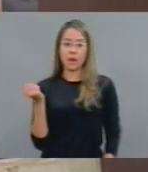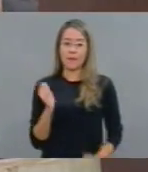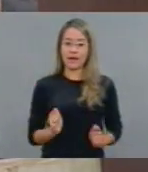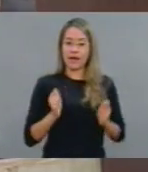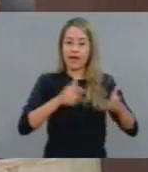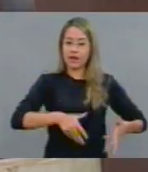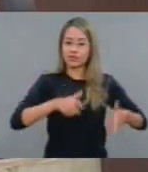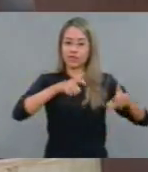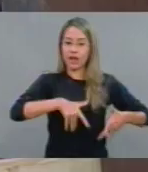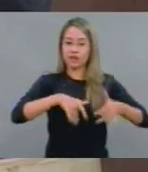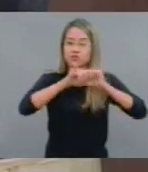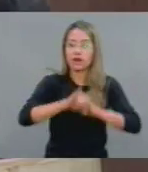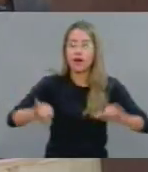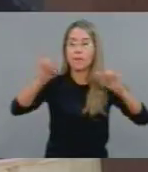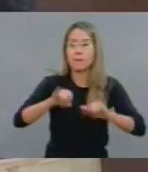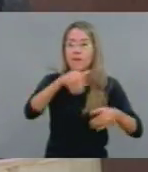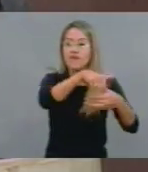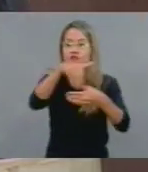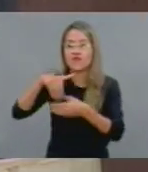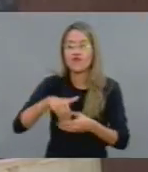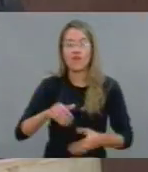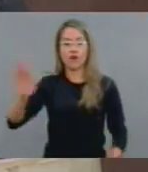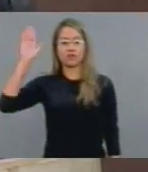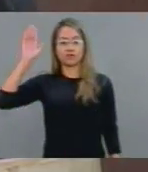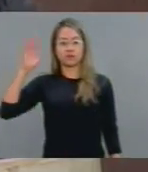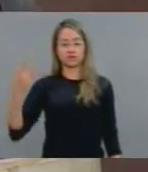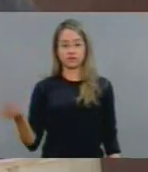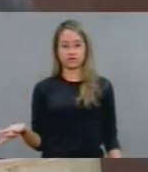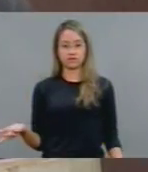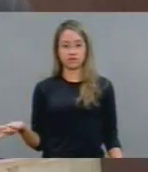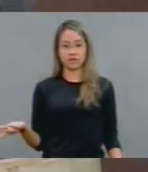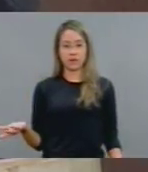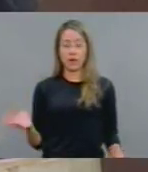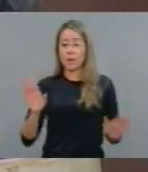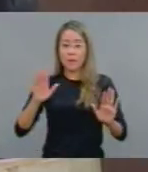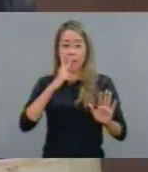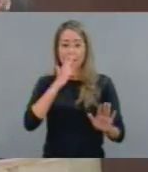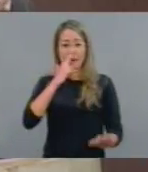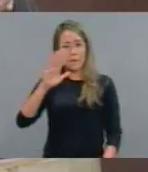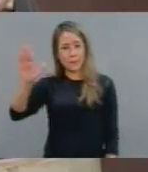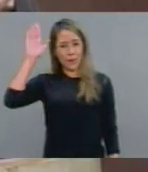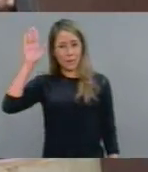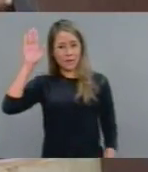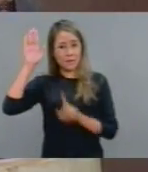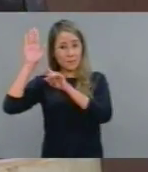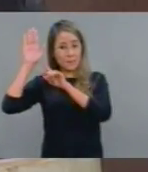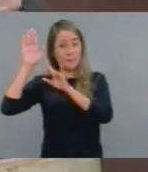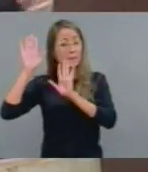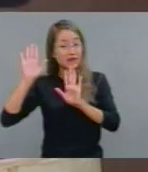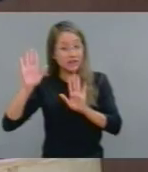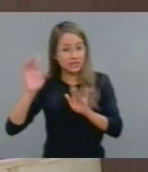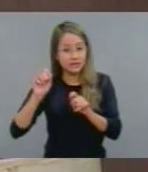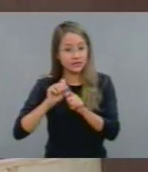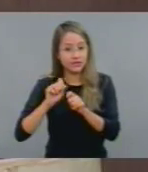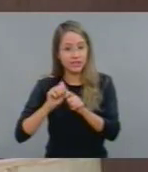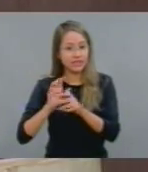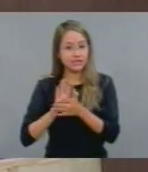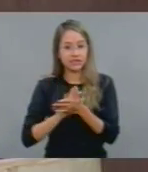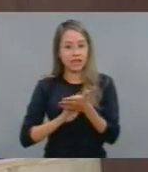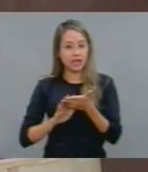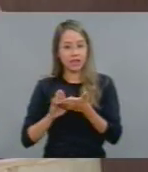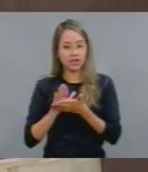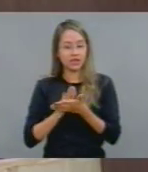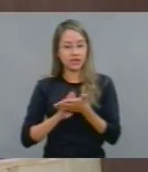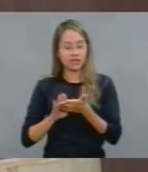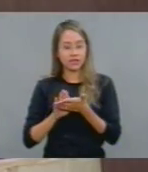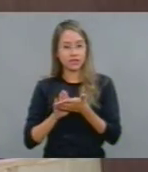fazer. Aqueles que não cumprem as suas tarefas históricas, a história não trai. A história, ao contrário, se